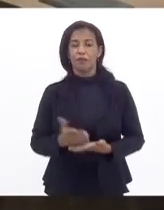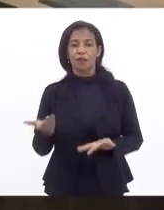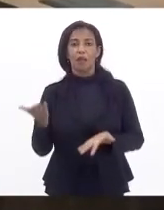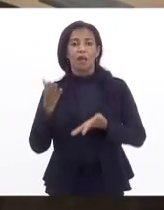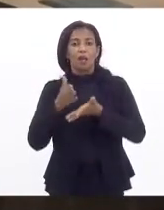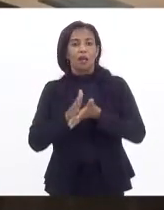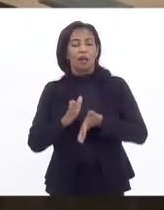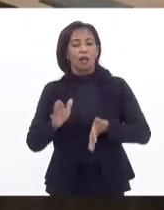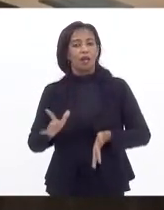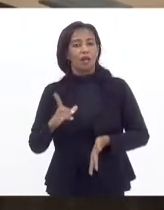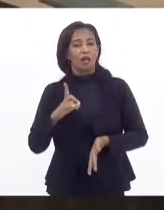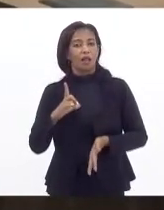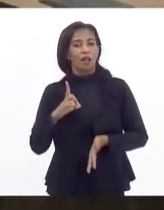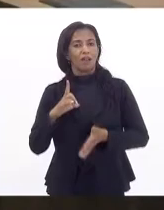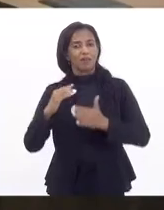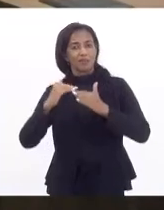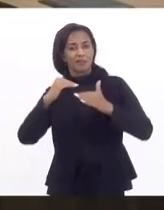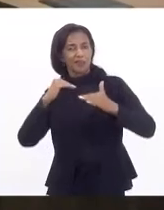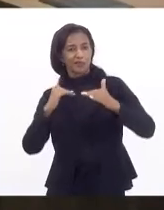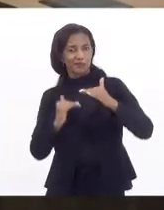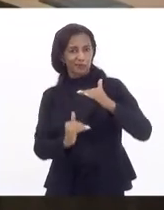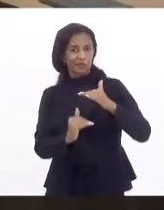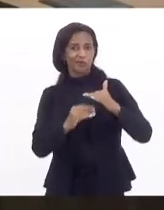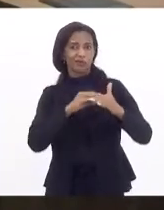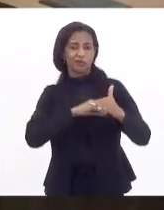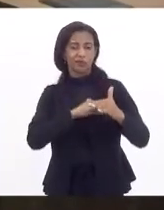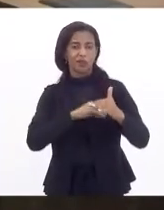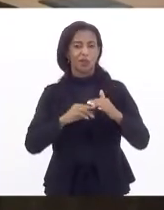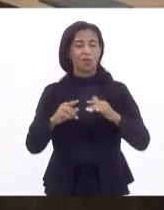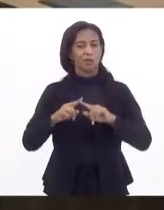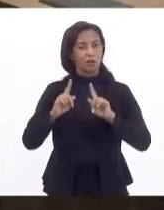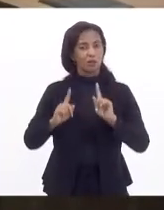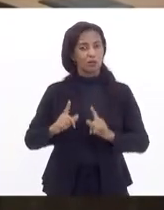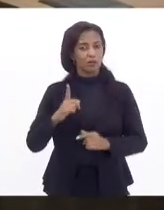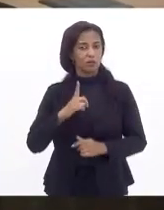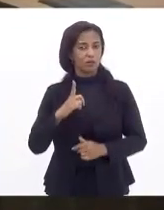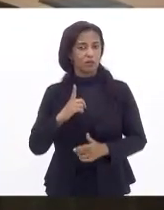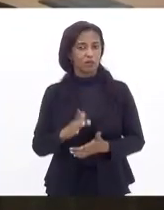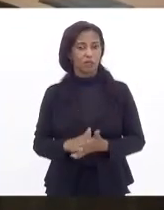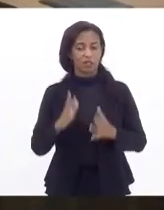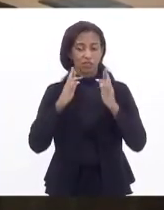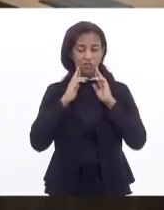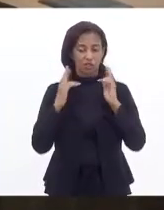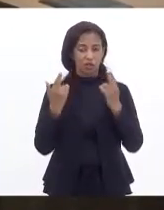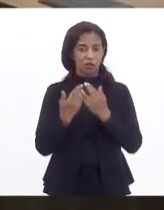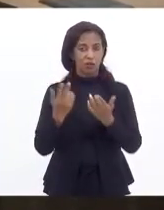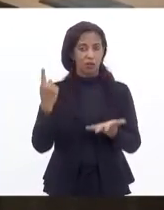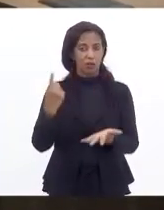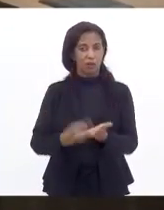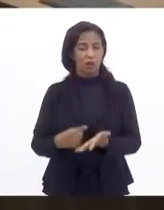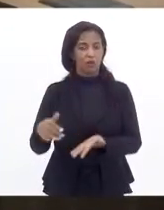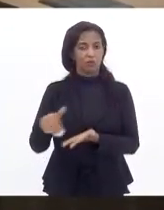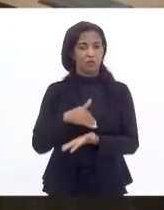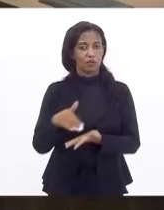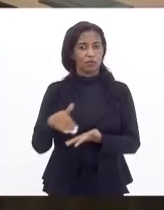acabam sendo subremunerados pela função que exercem. A gente tem uma reunião marcada, inclusive, com o secretário de Educação.